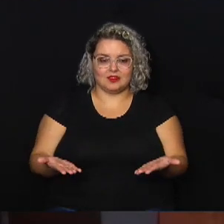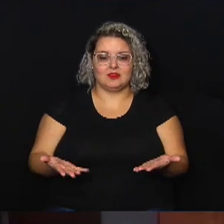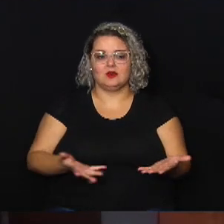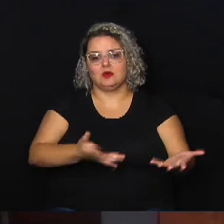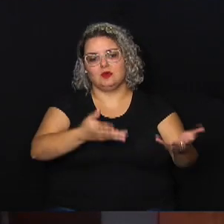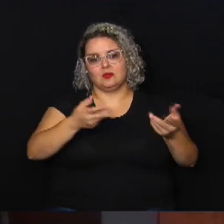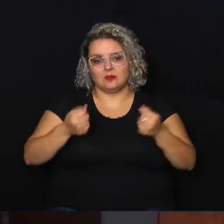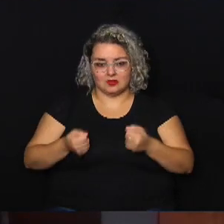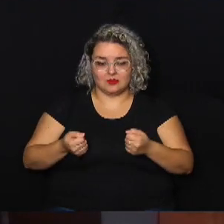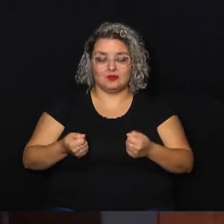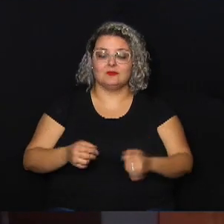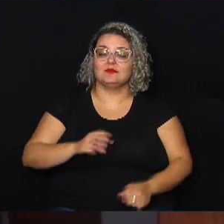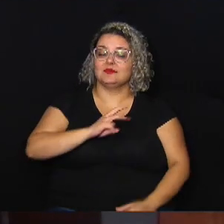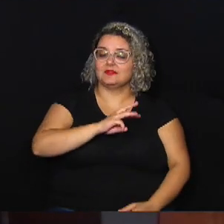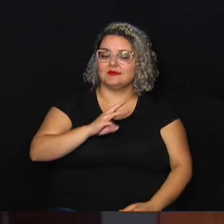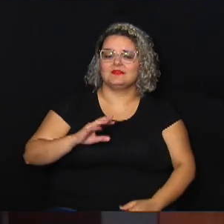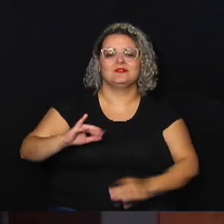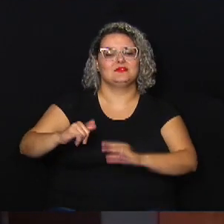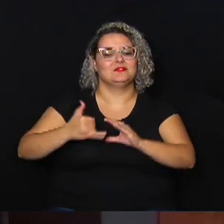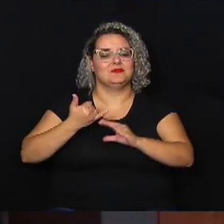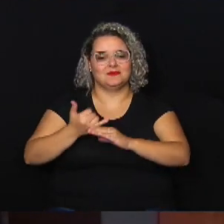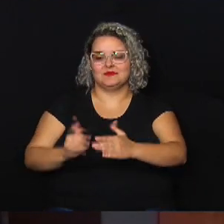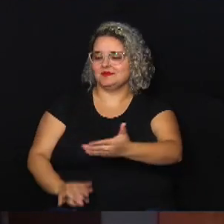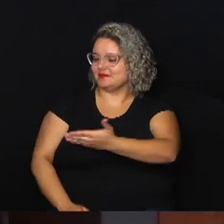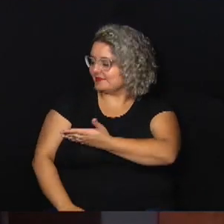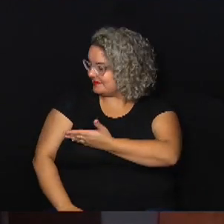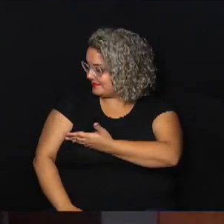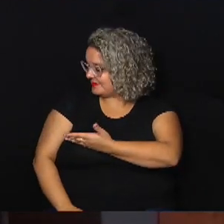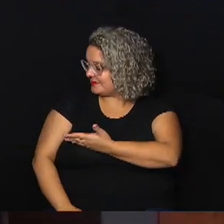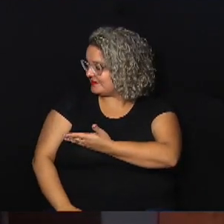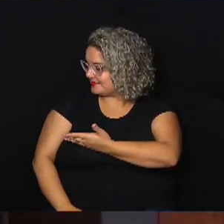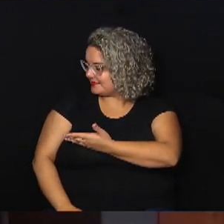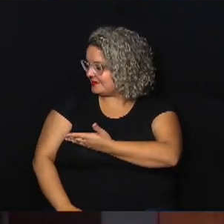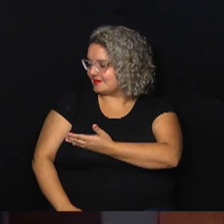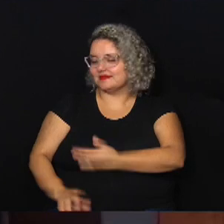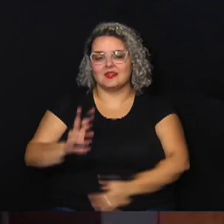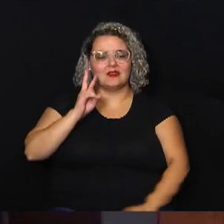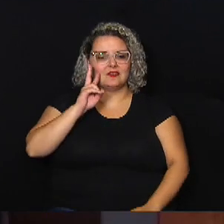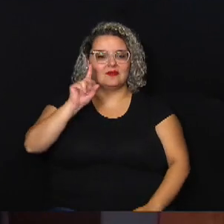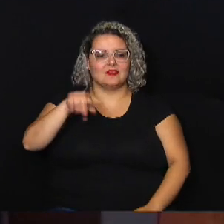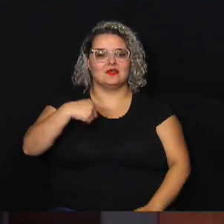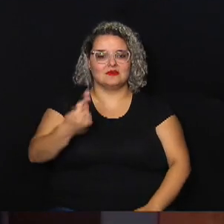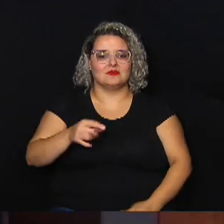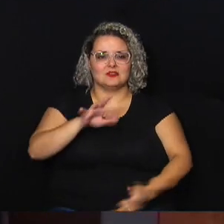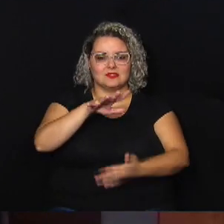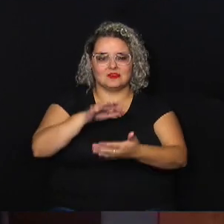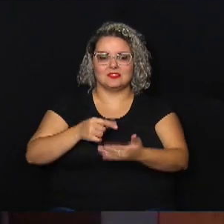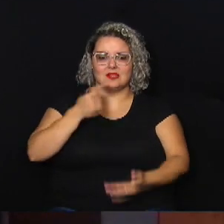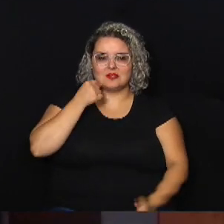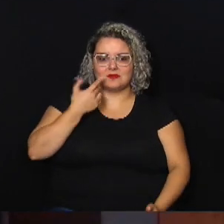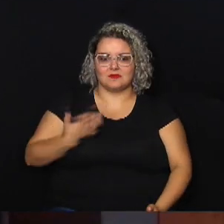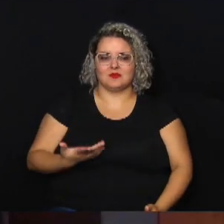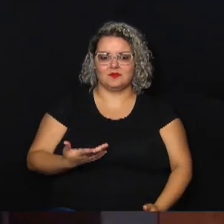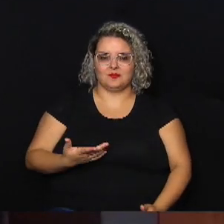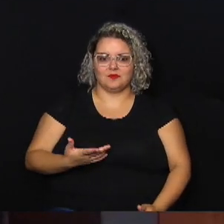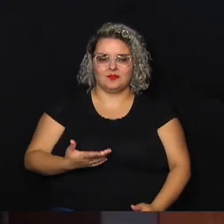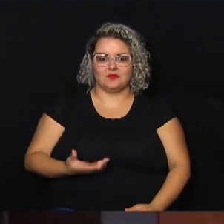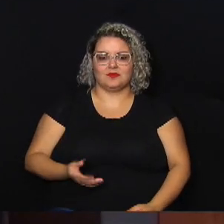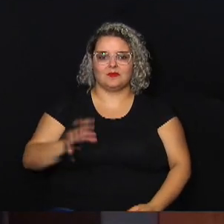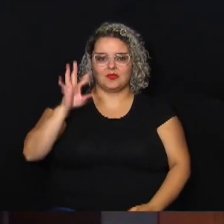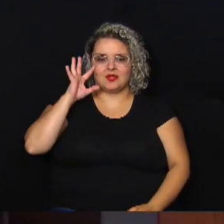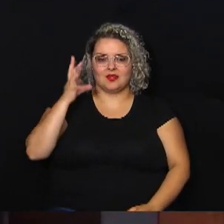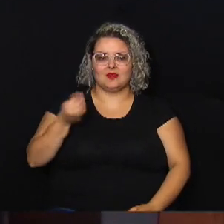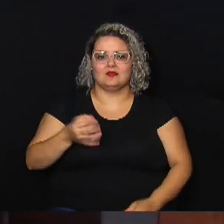vocês a visitarem o YouTube da TV Câmara Campinas para ver as outras edições do Na Ponta do Lápis, para pegar bastante conhecimento